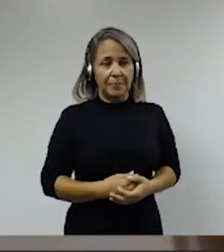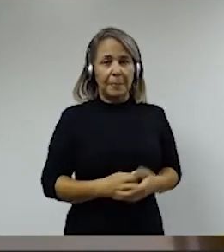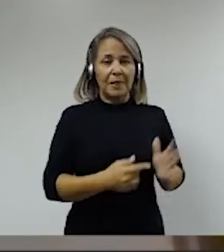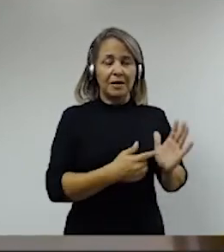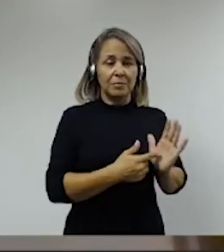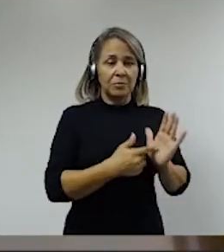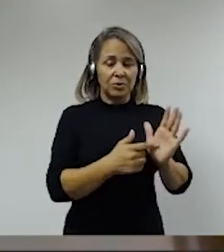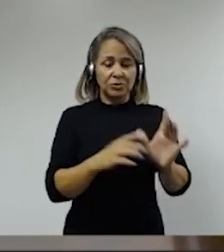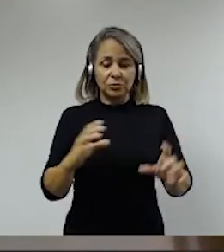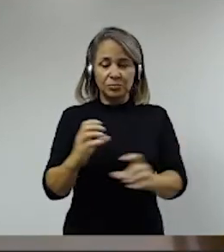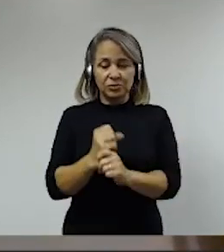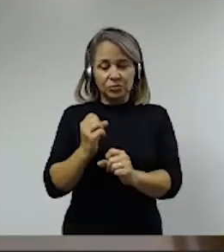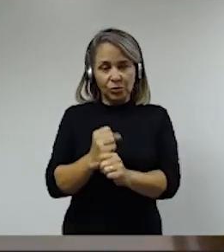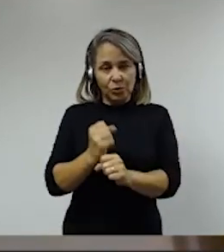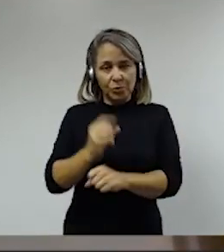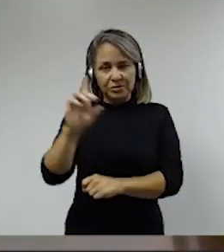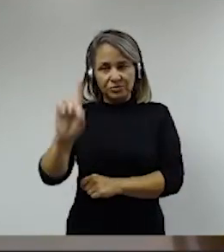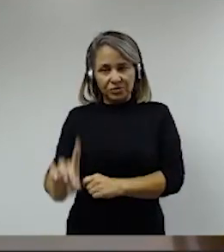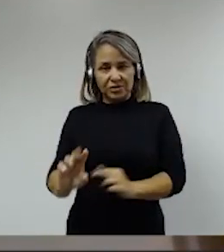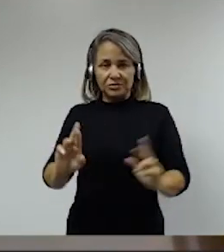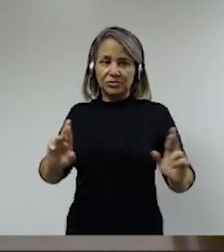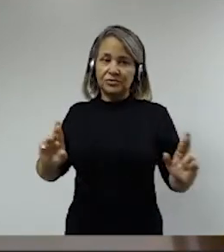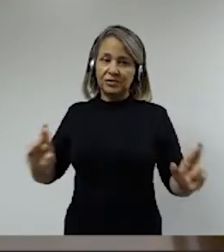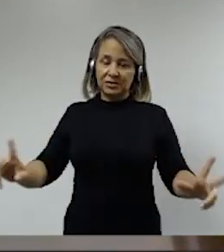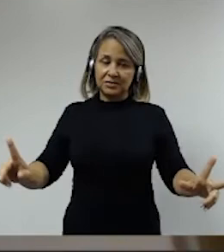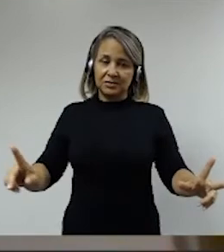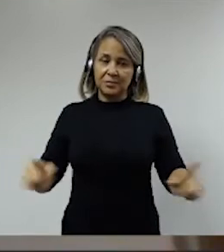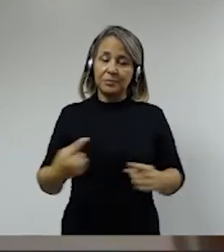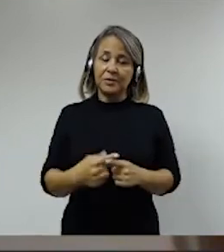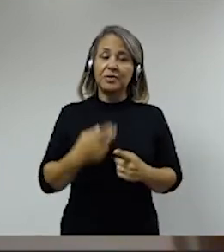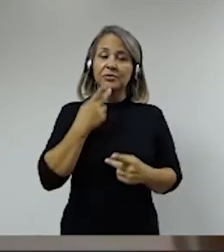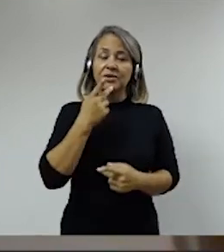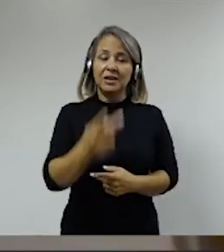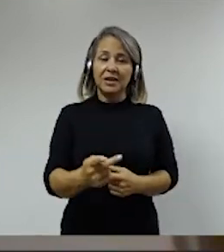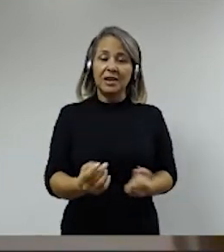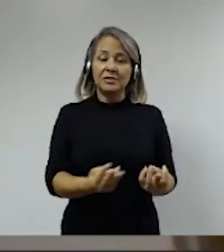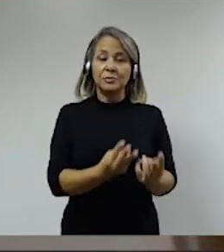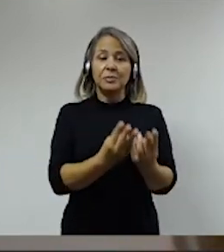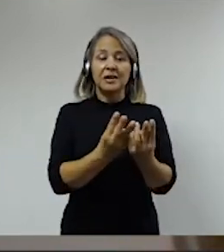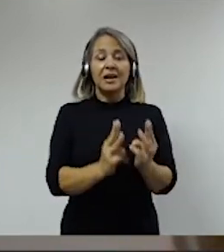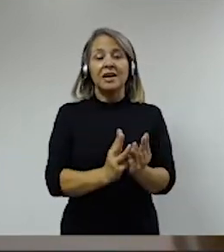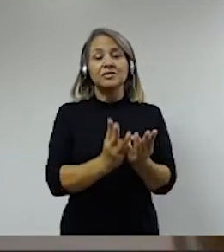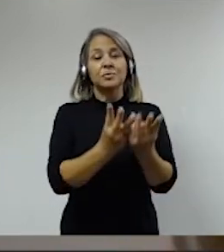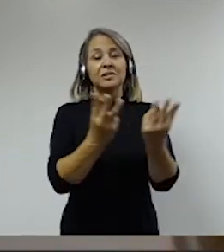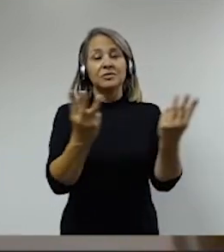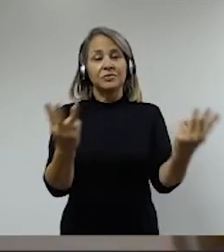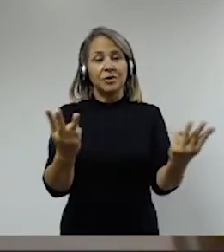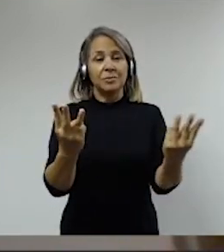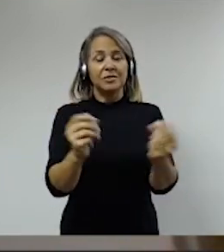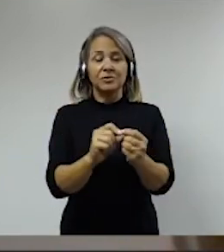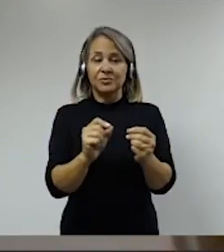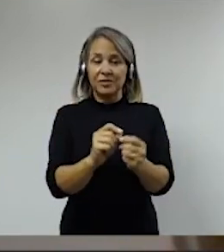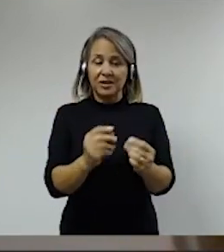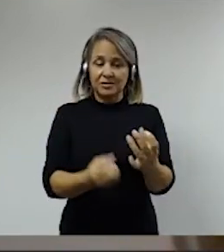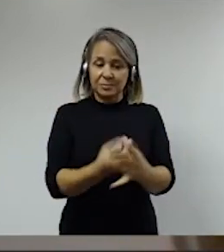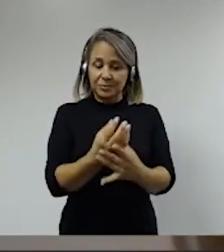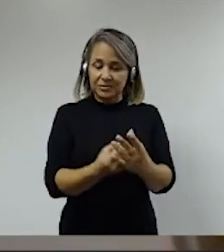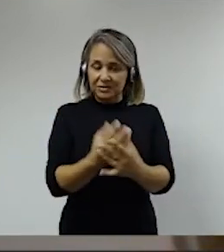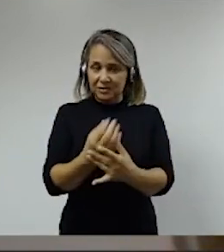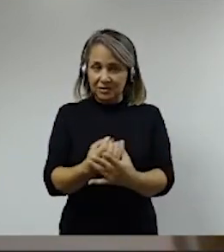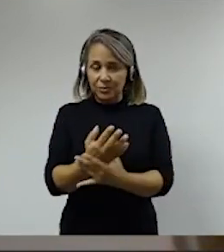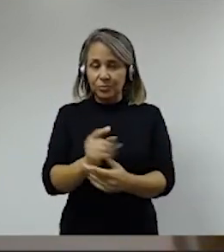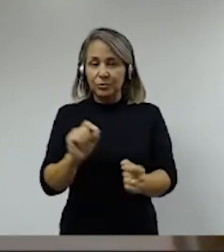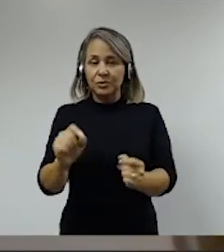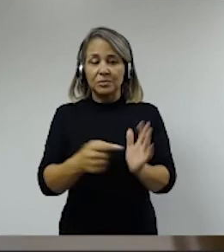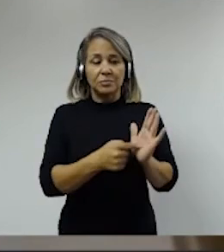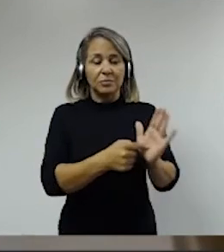uma equação de direitos diferente, porque, como eu estava mencionando, as plataformas não produzem, não realizam suas produções dentro de um modelo que a gente chama